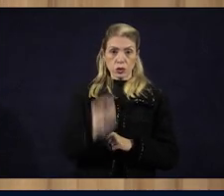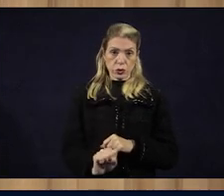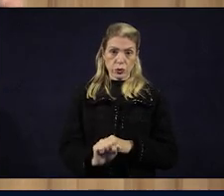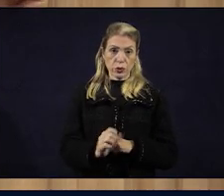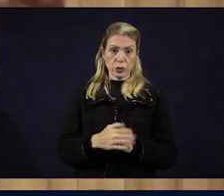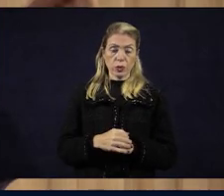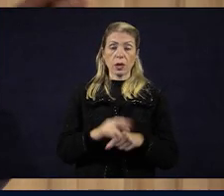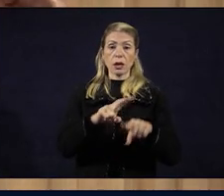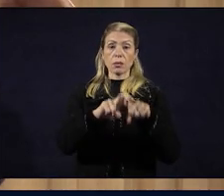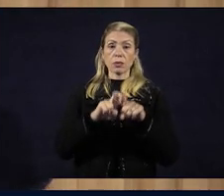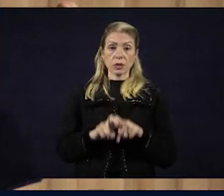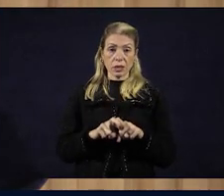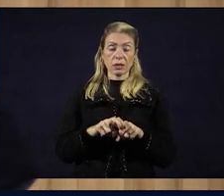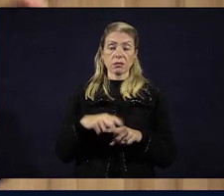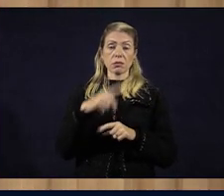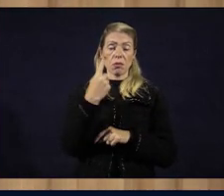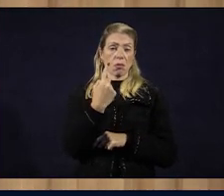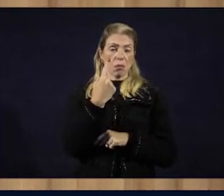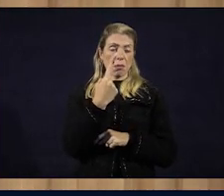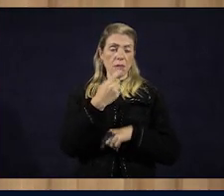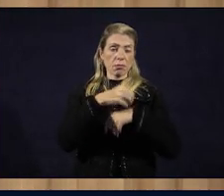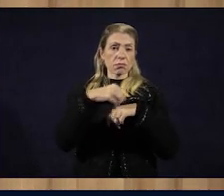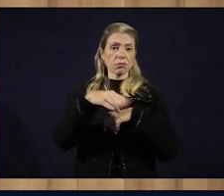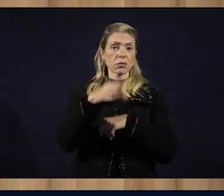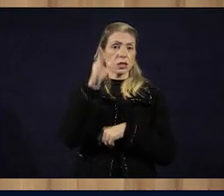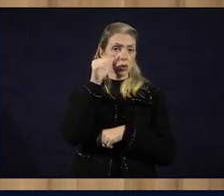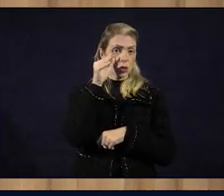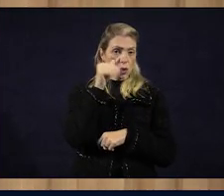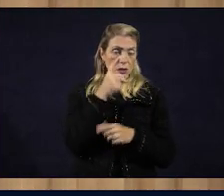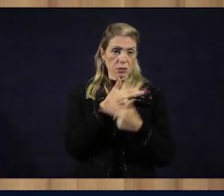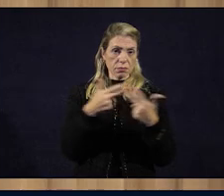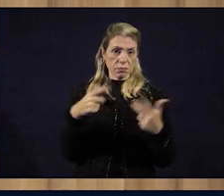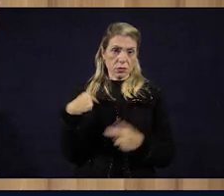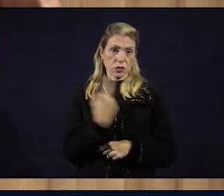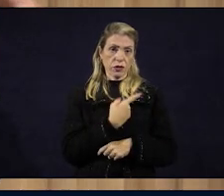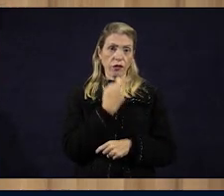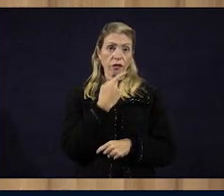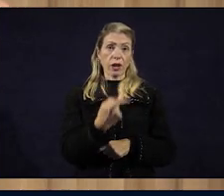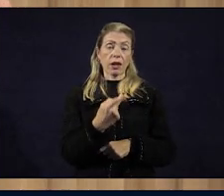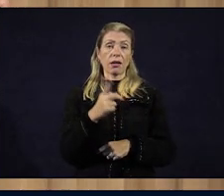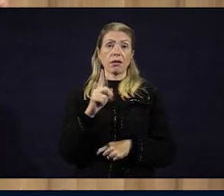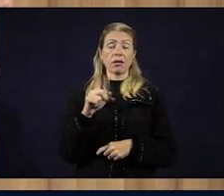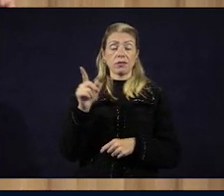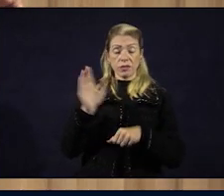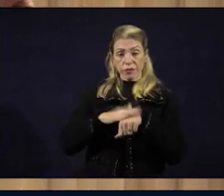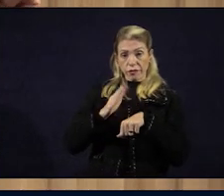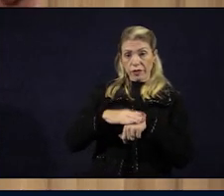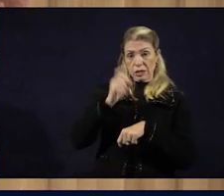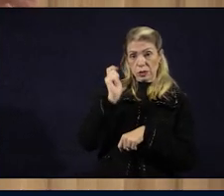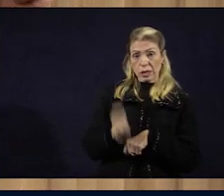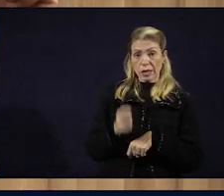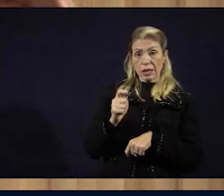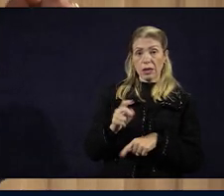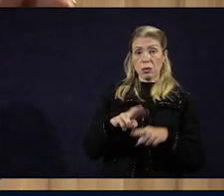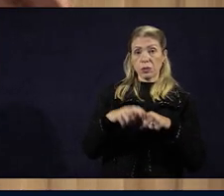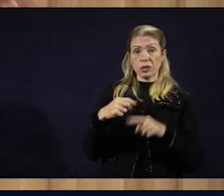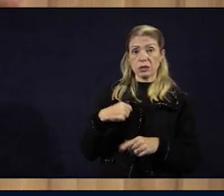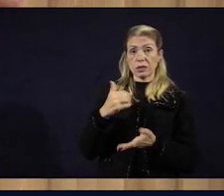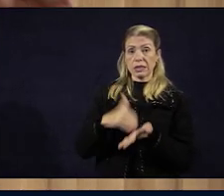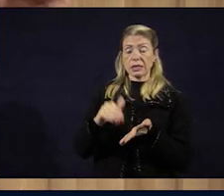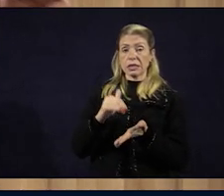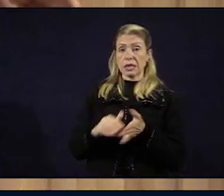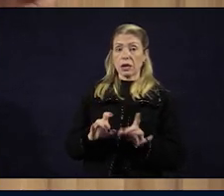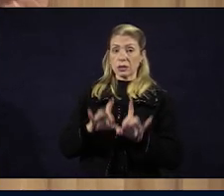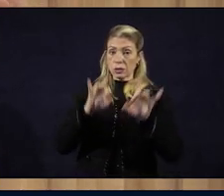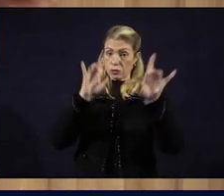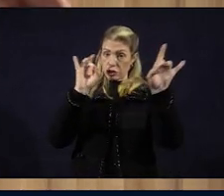uma curiosidade aqui para vocês, esse leilão que foi feito, né, Marcelo, você estava lá na época como secretário executivo,